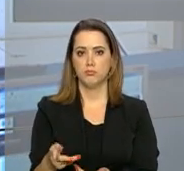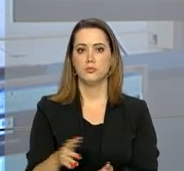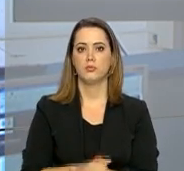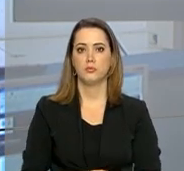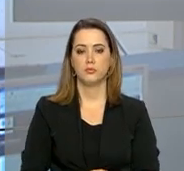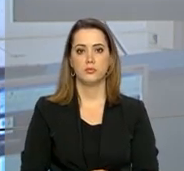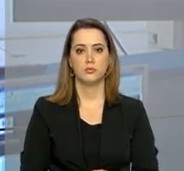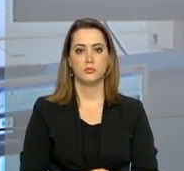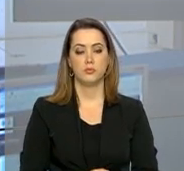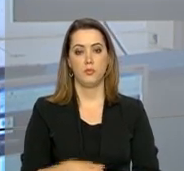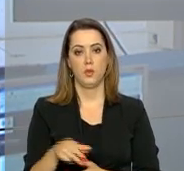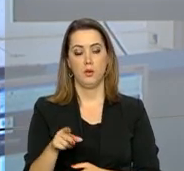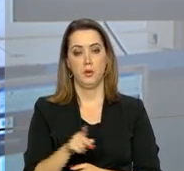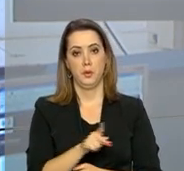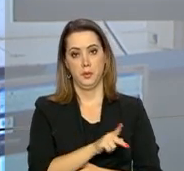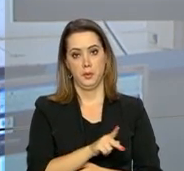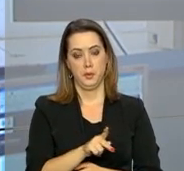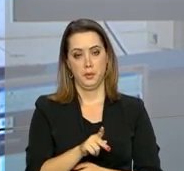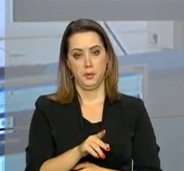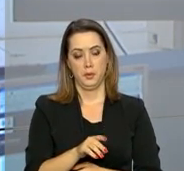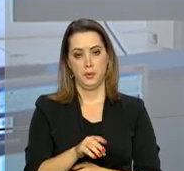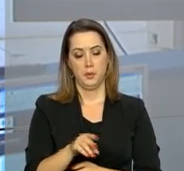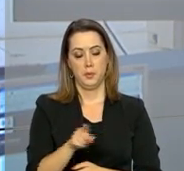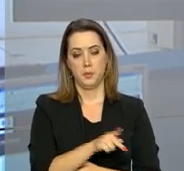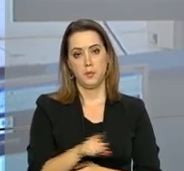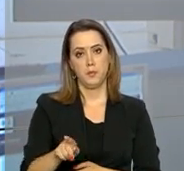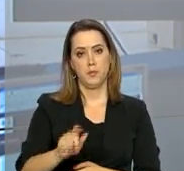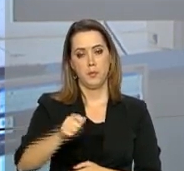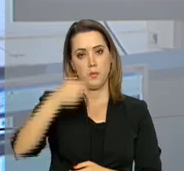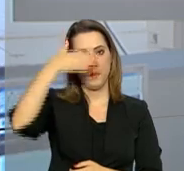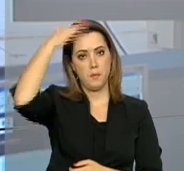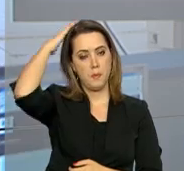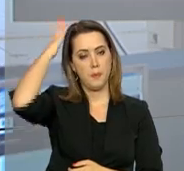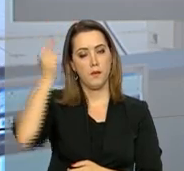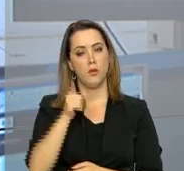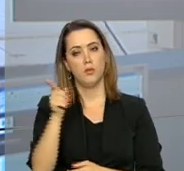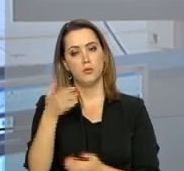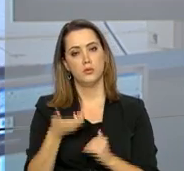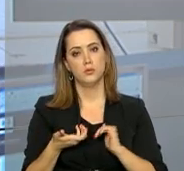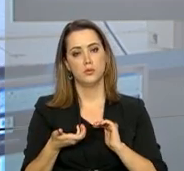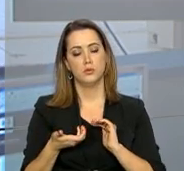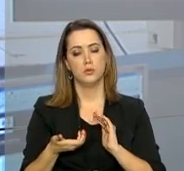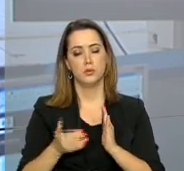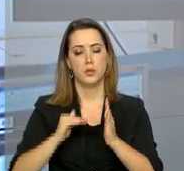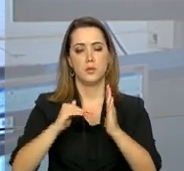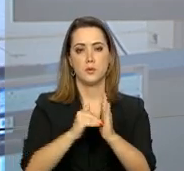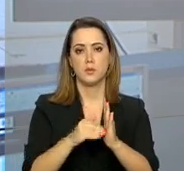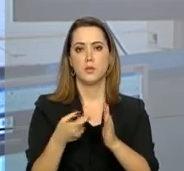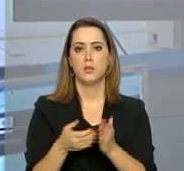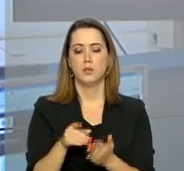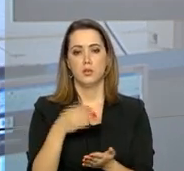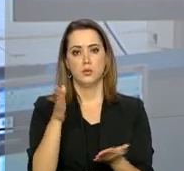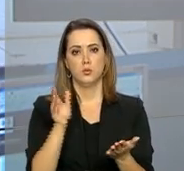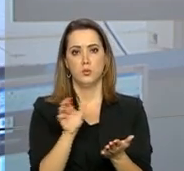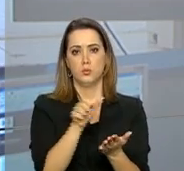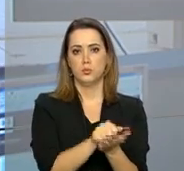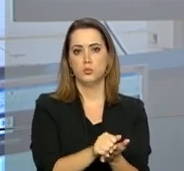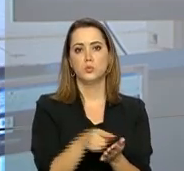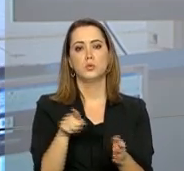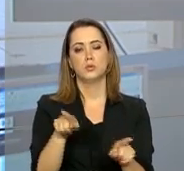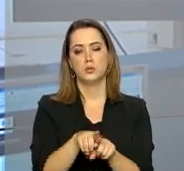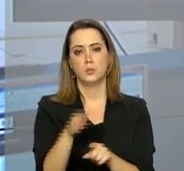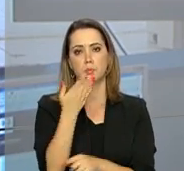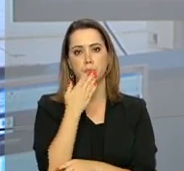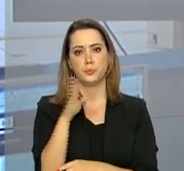República. Michel Temer foi ao Senado, onde tomou posse e prestou juramento à Constituição. E agora há pouco, o presidente Michel